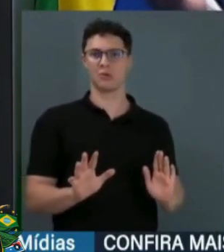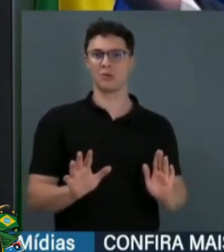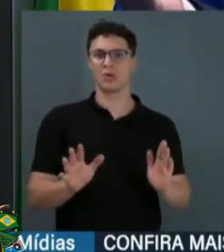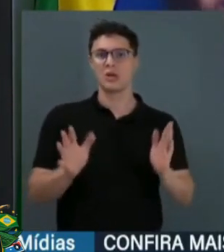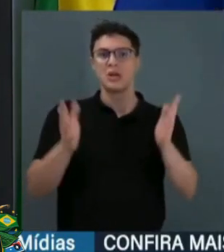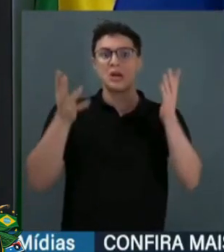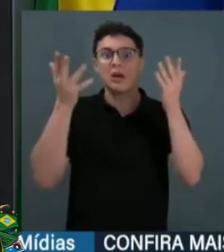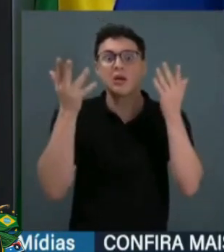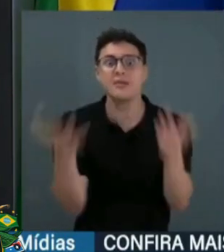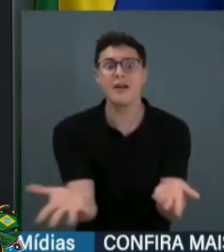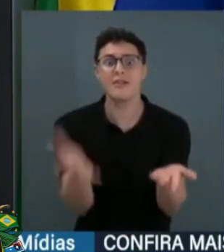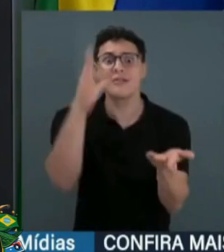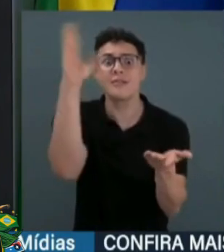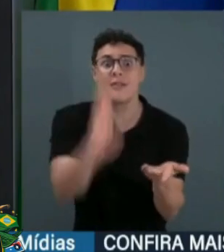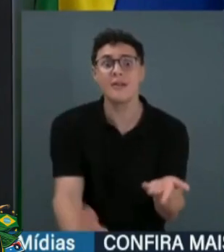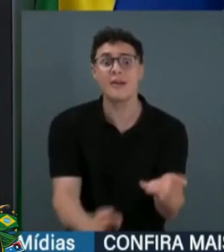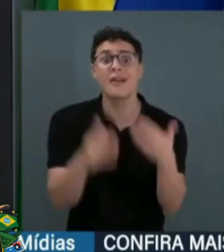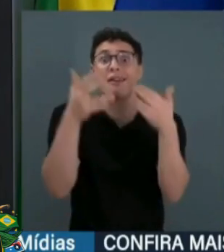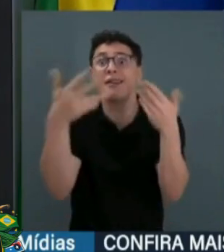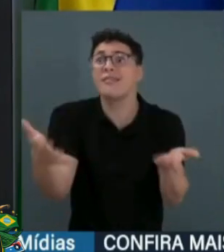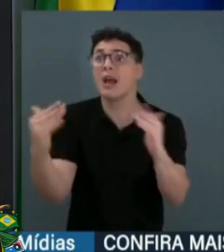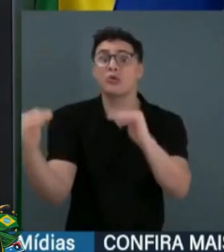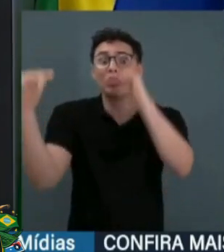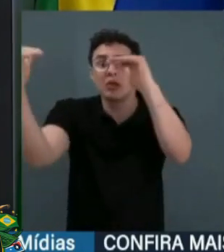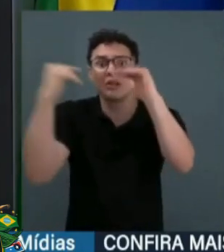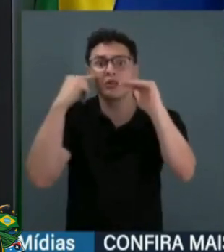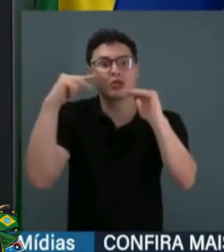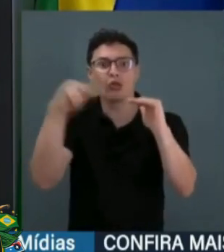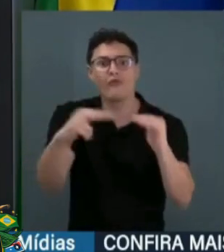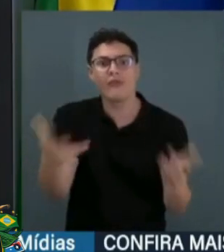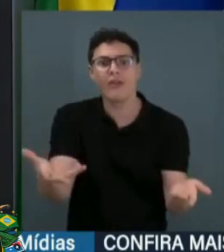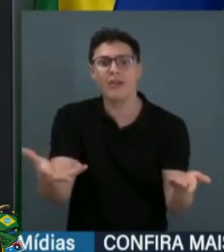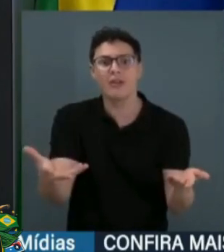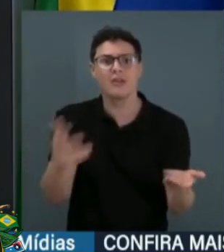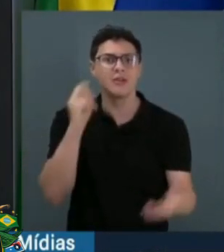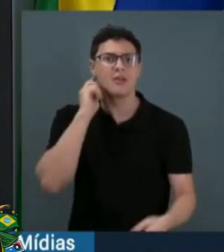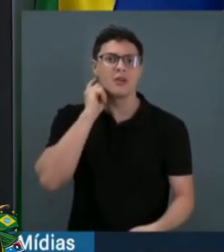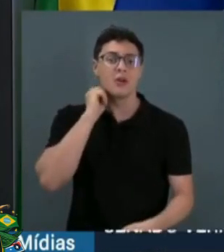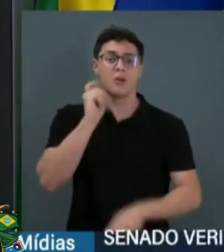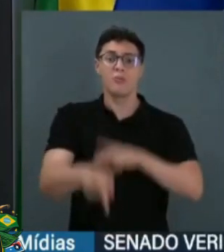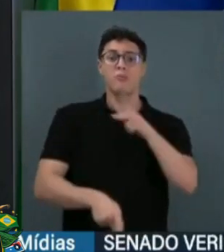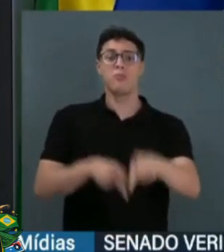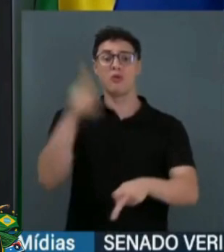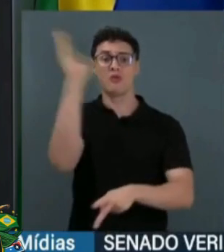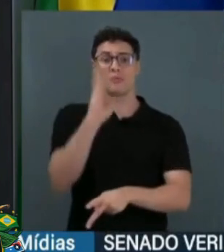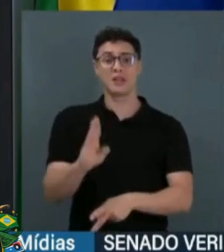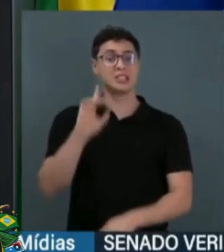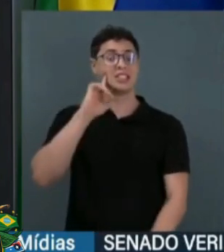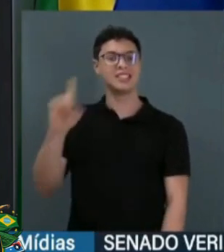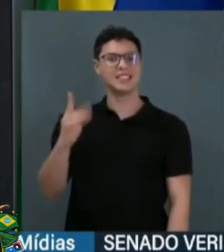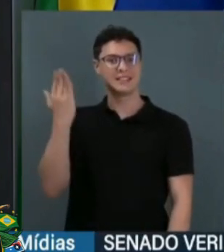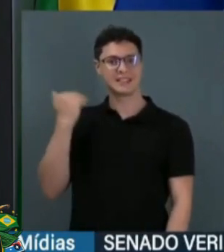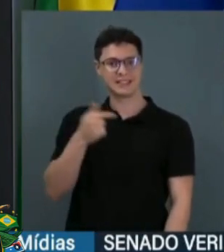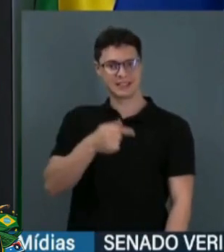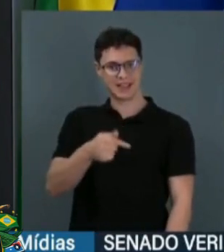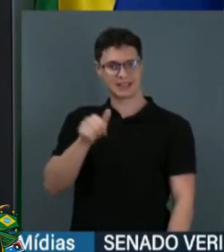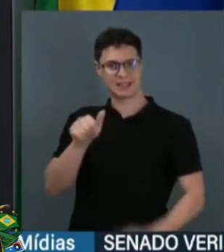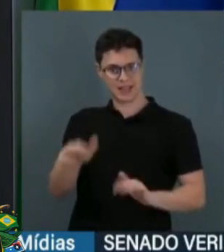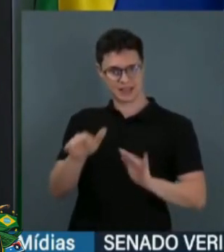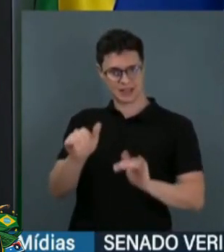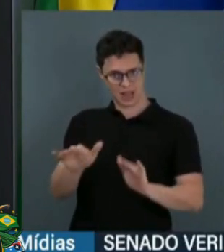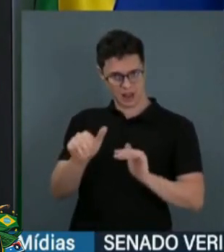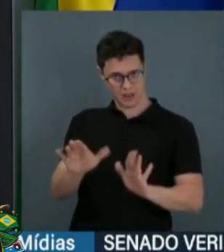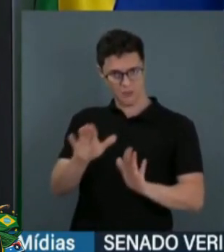Cadê, Brasil? Cadê as autoridades? O brasileiro foi para a rua, dia 7 de setembro, primeira vez